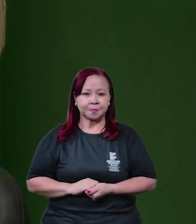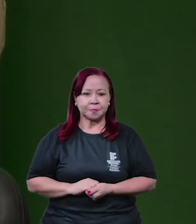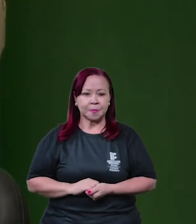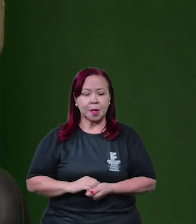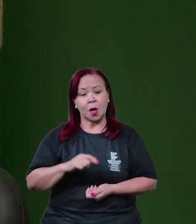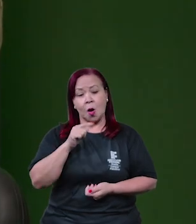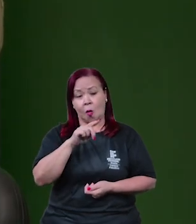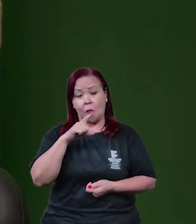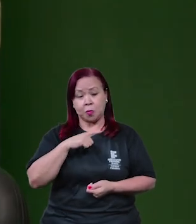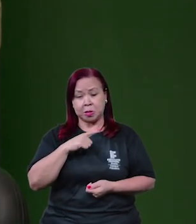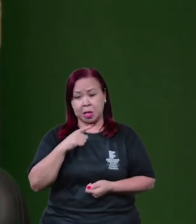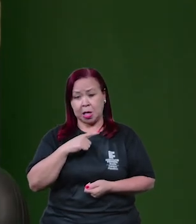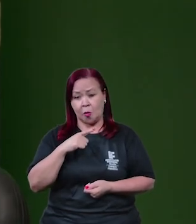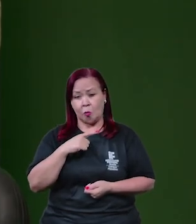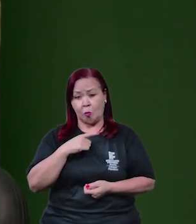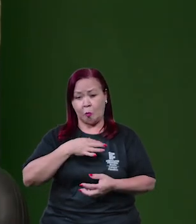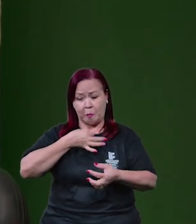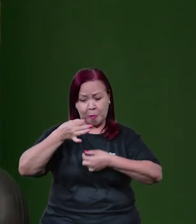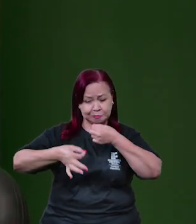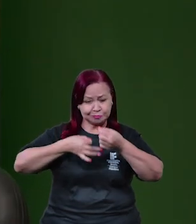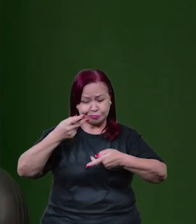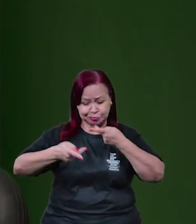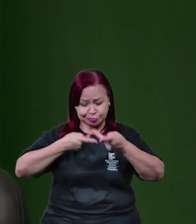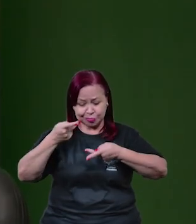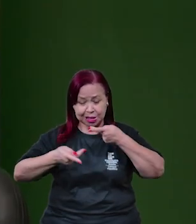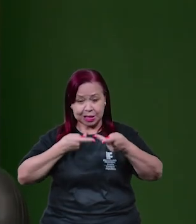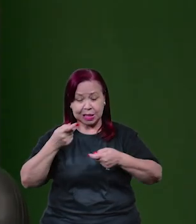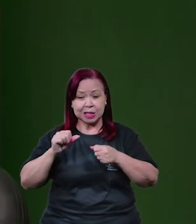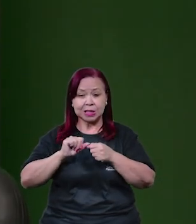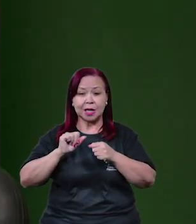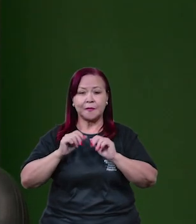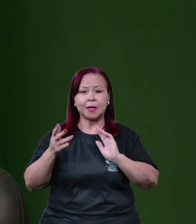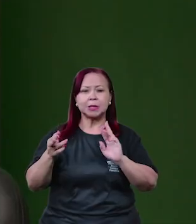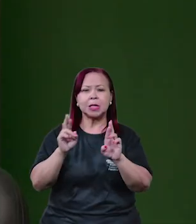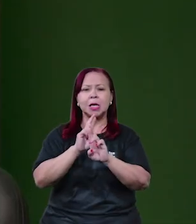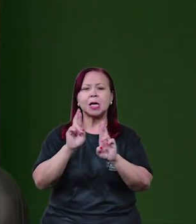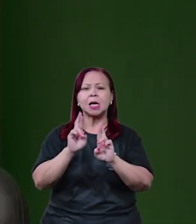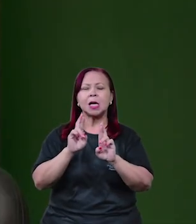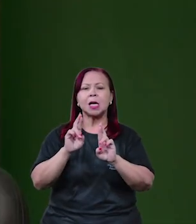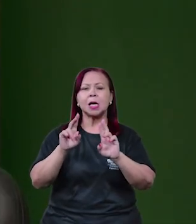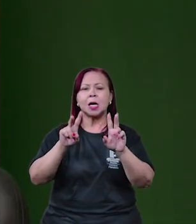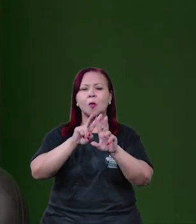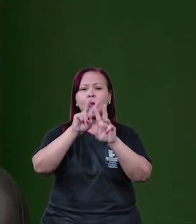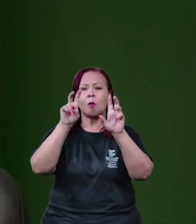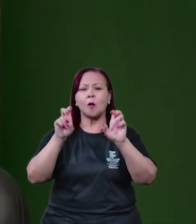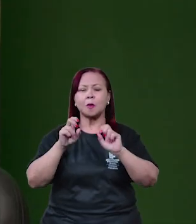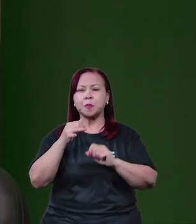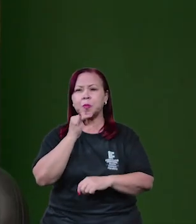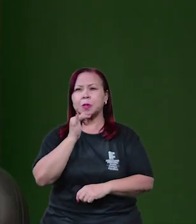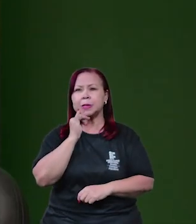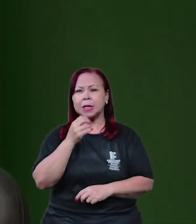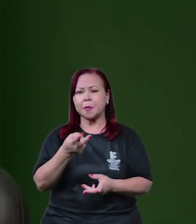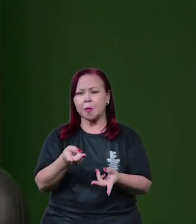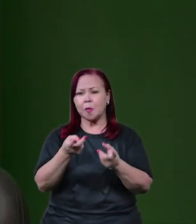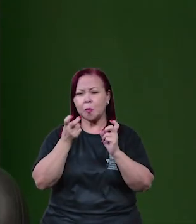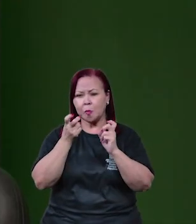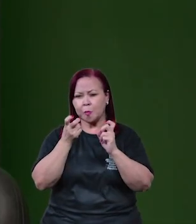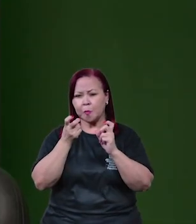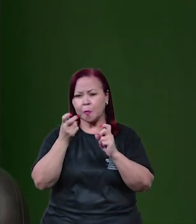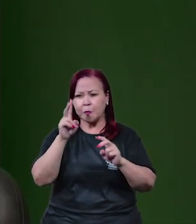tipo assim, você tem alguma crítica a fazer em relação a... Por exemplo, eu vejo